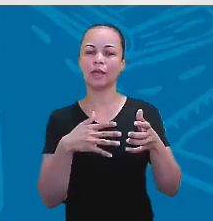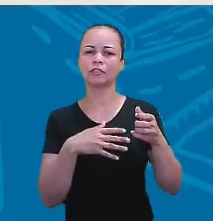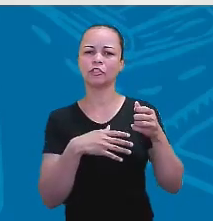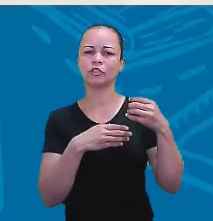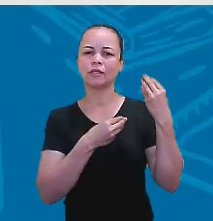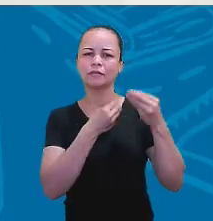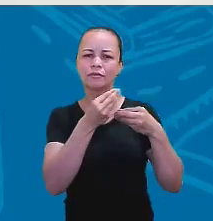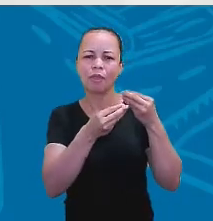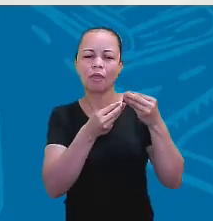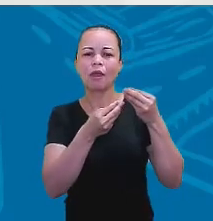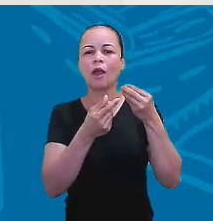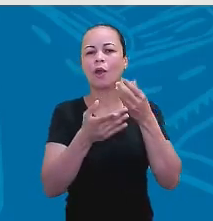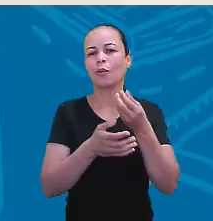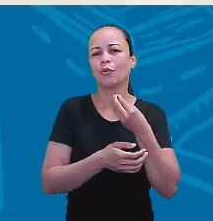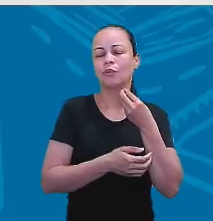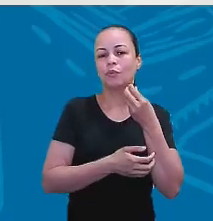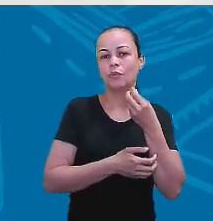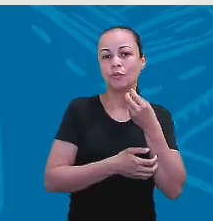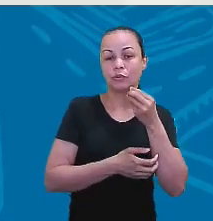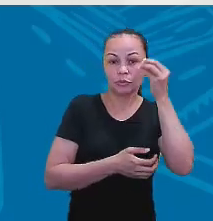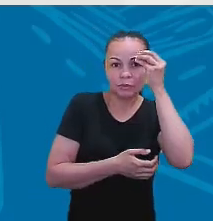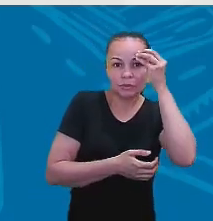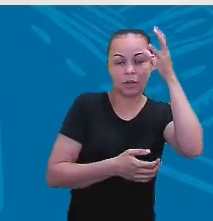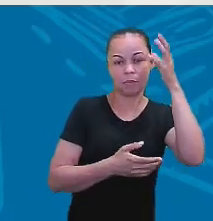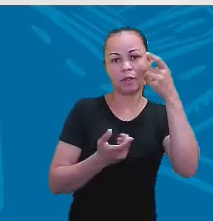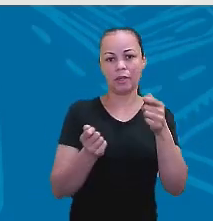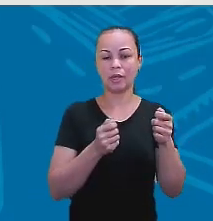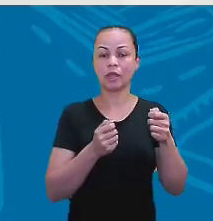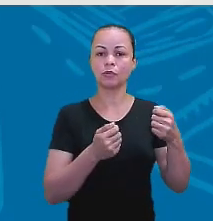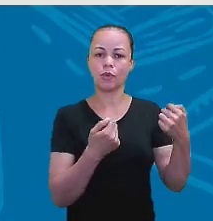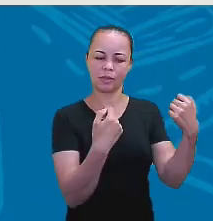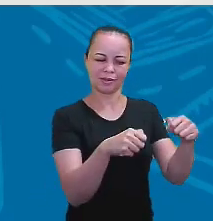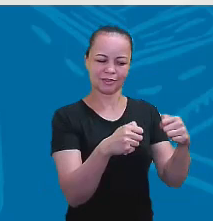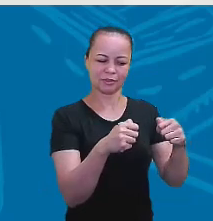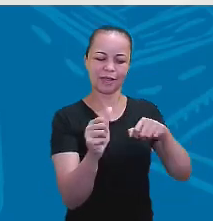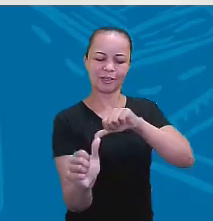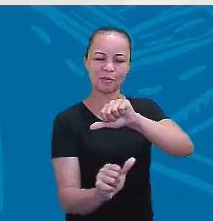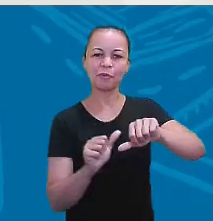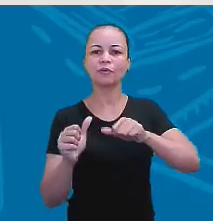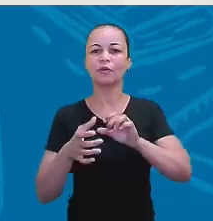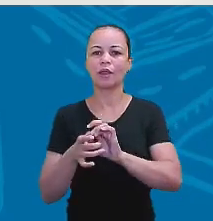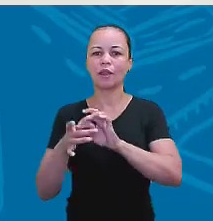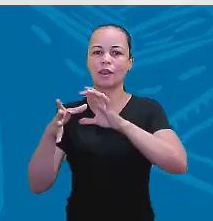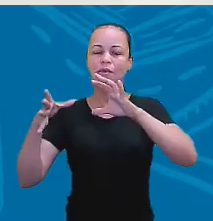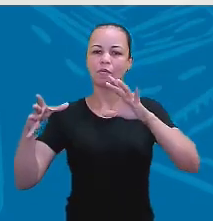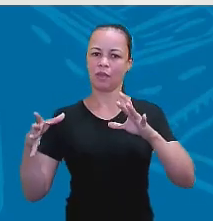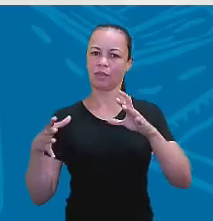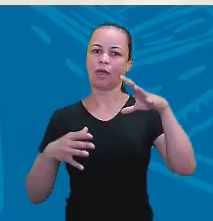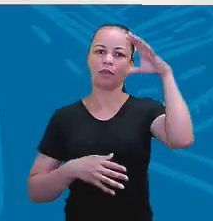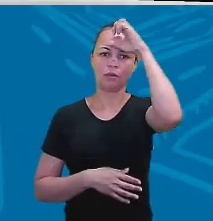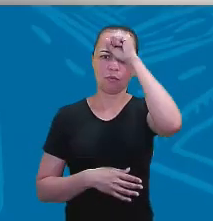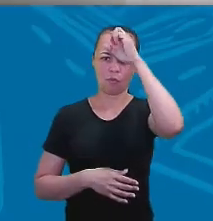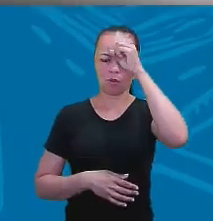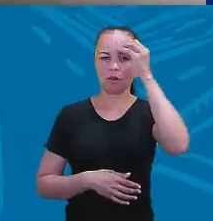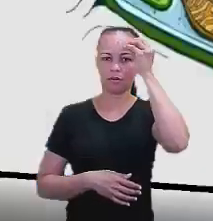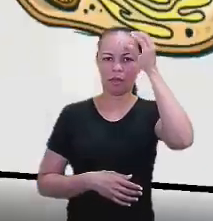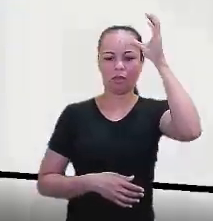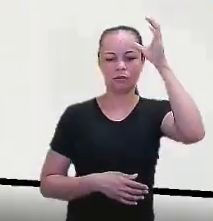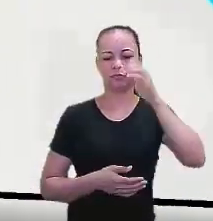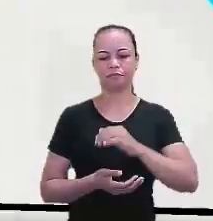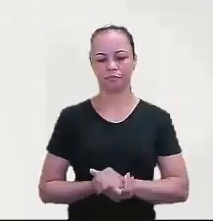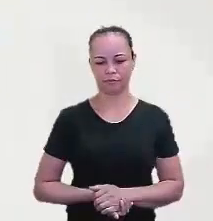a ponto de você saber que vai sair do reino da necessidade para o reino da liberdade. Dito tudo isso, já vou pedir para a